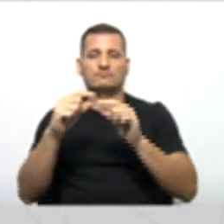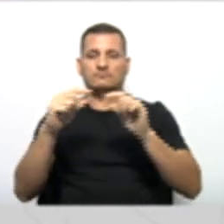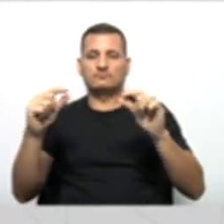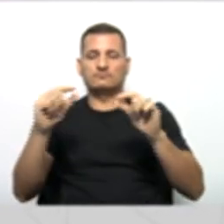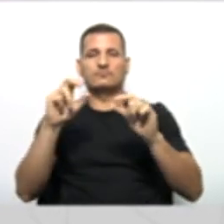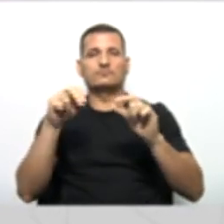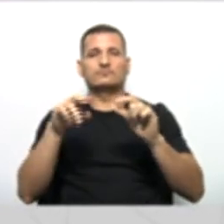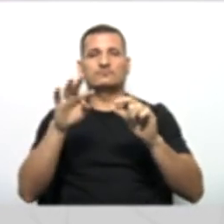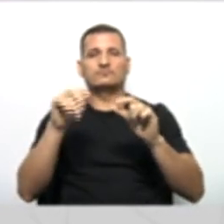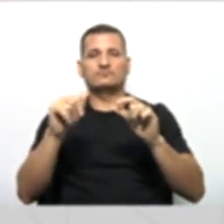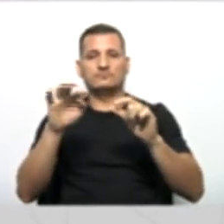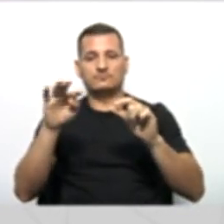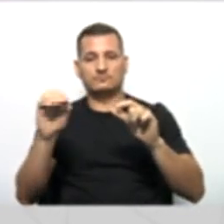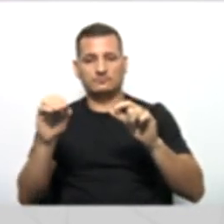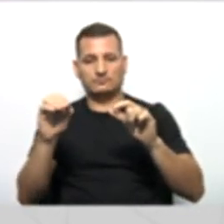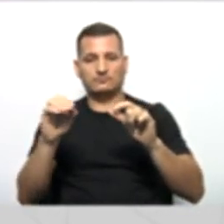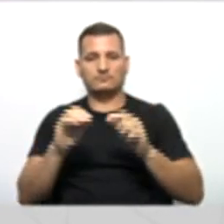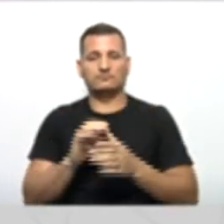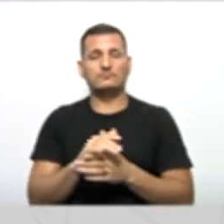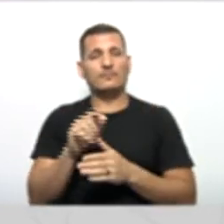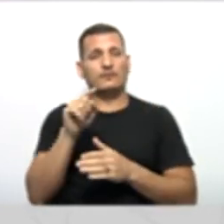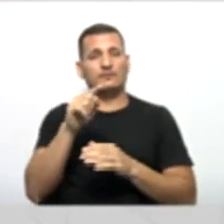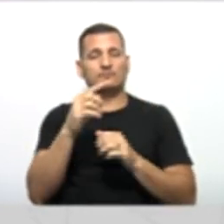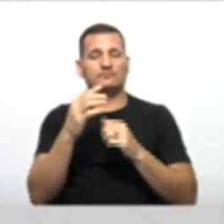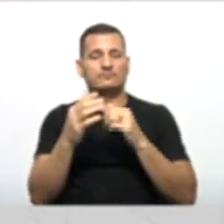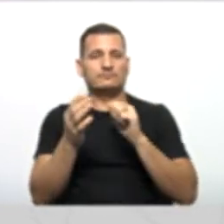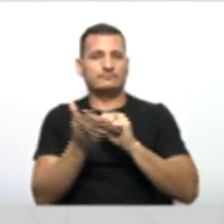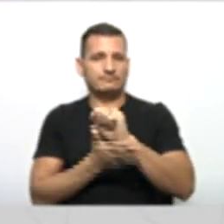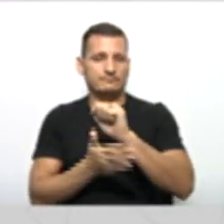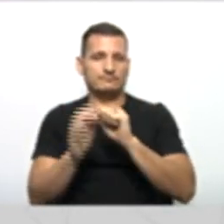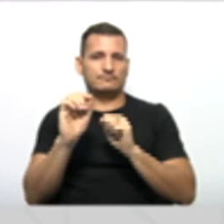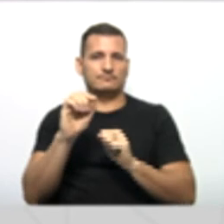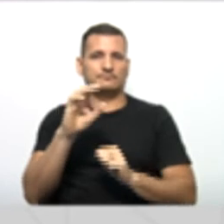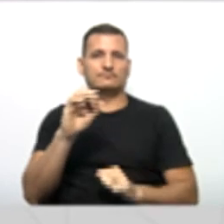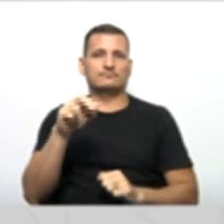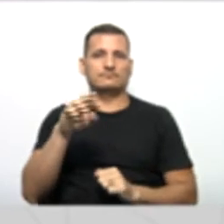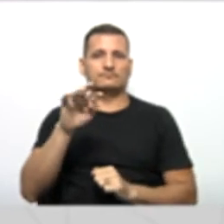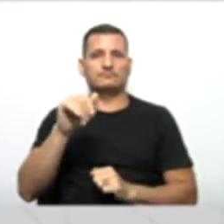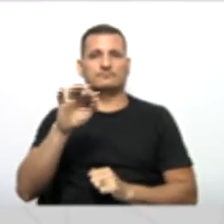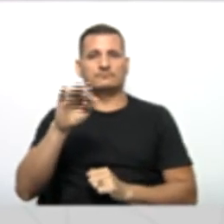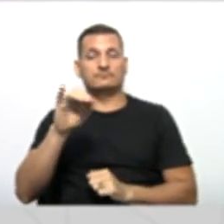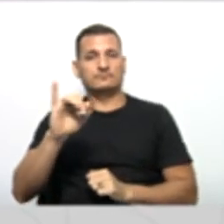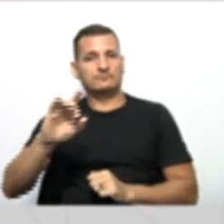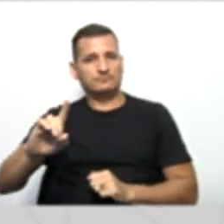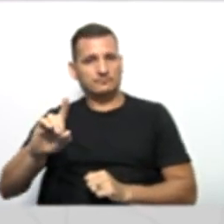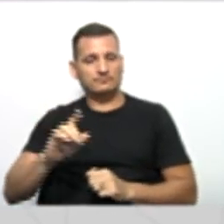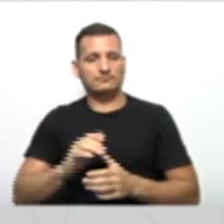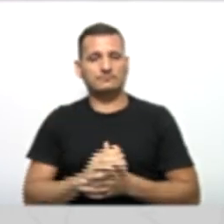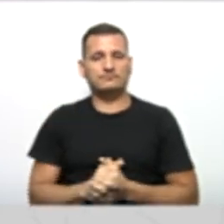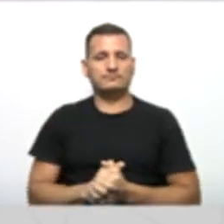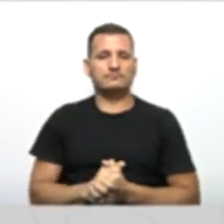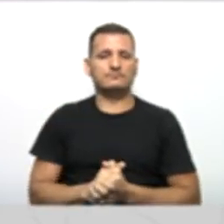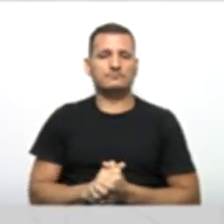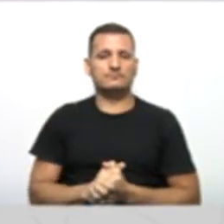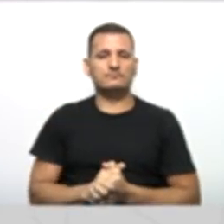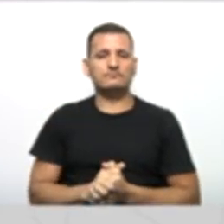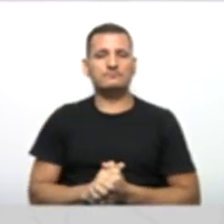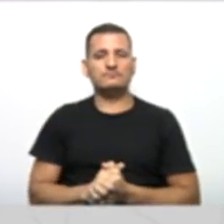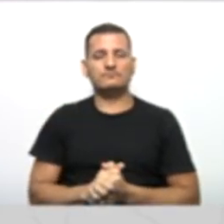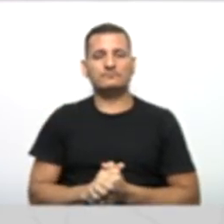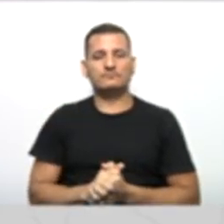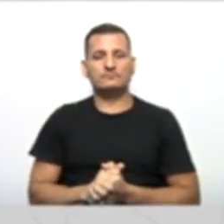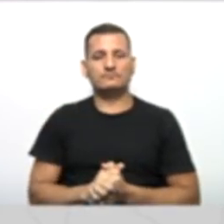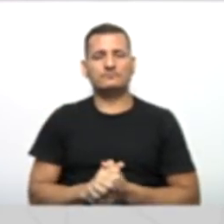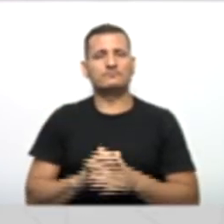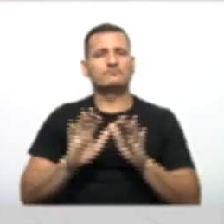nesse caso eu estou pedindo para ele a pagar o contato através do pai de professora porque que você usa